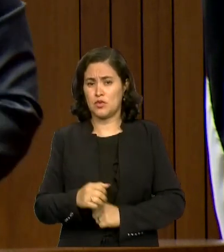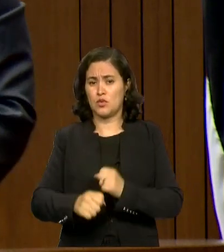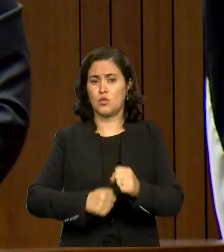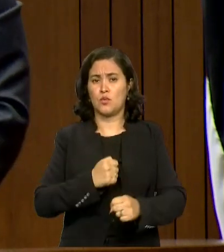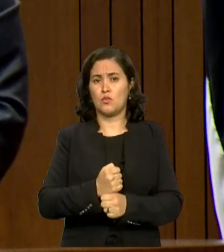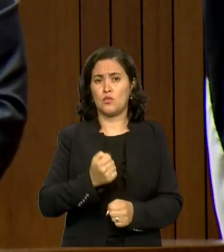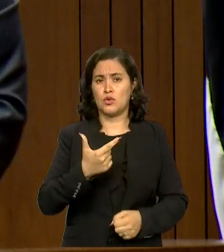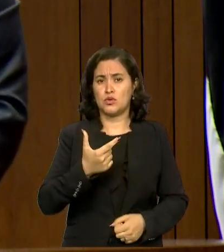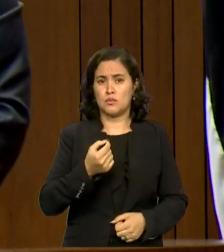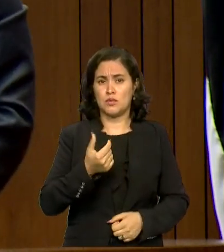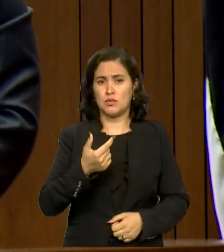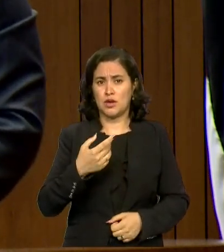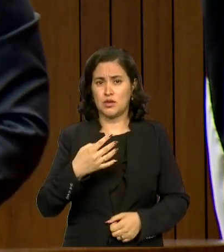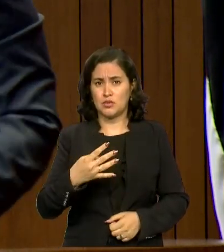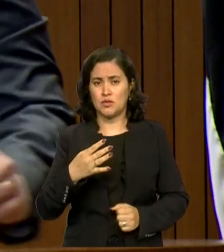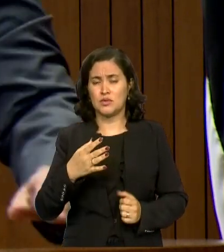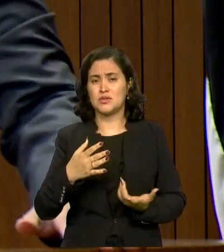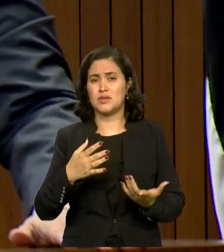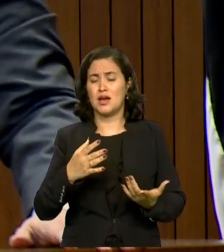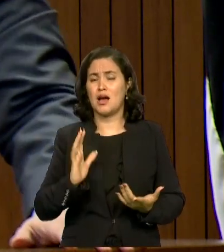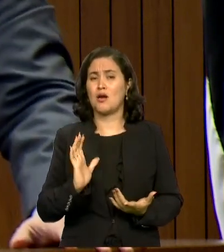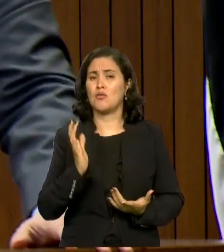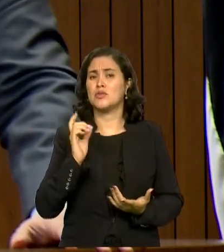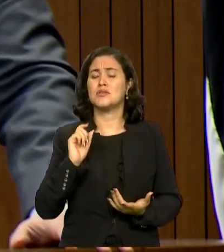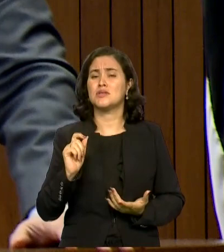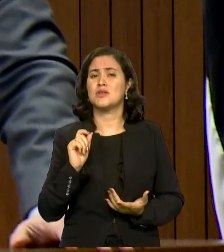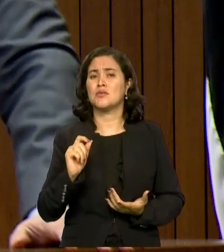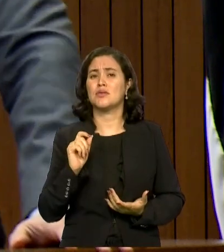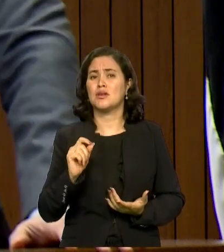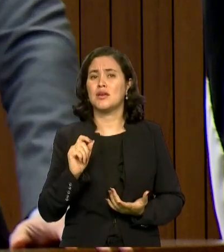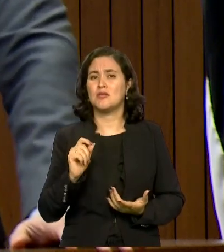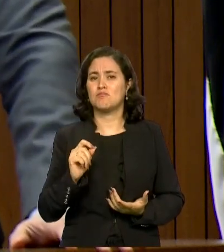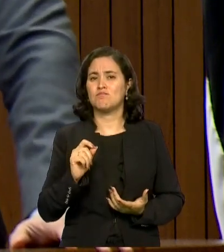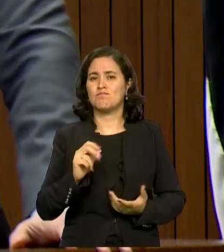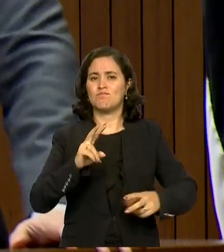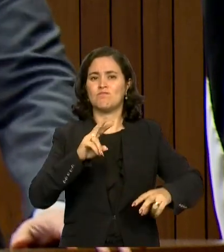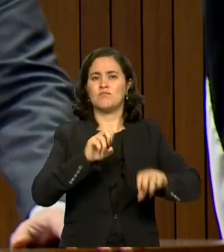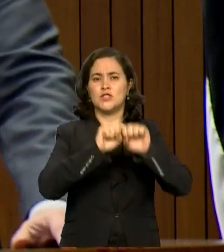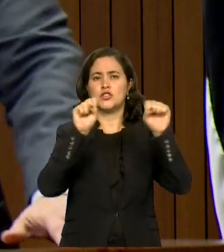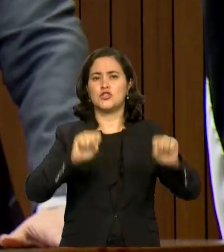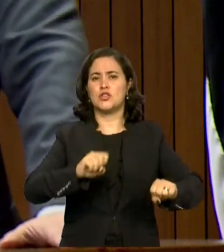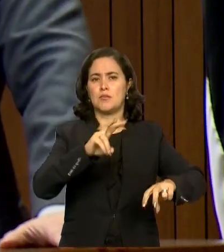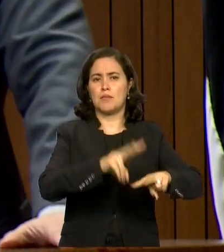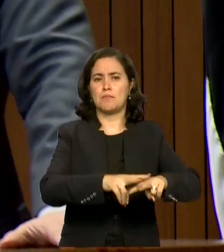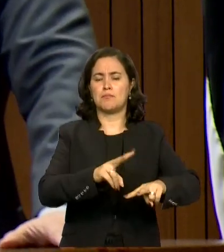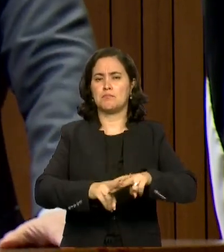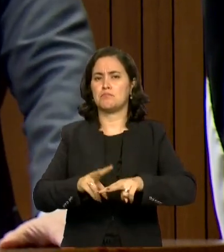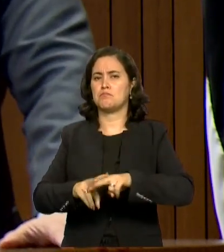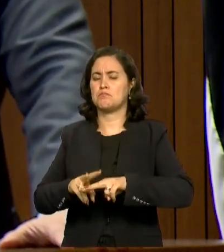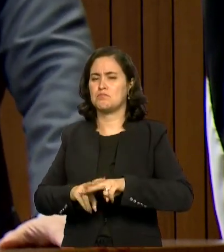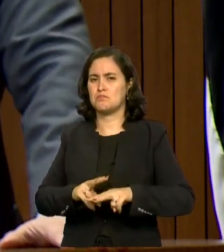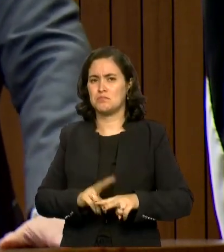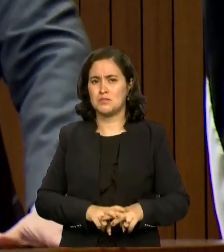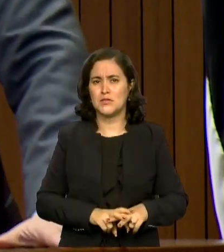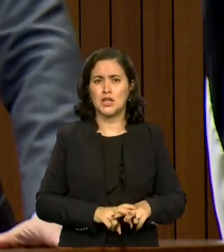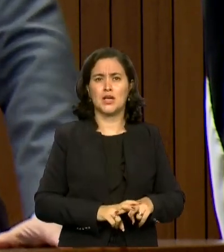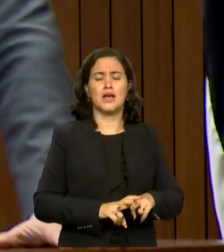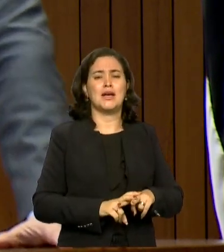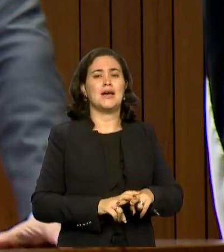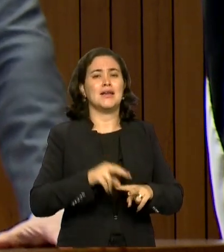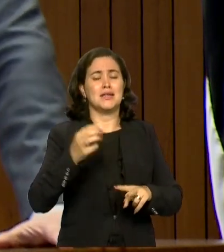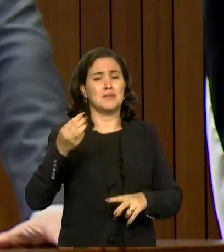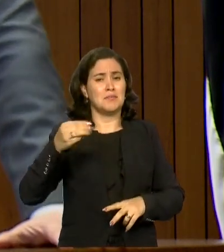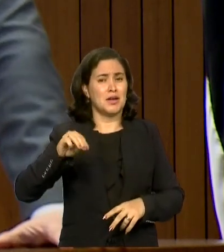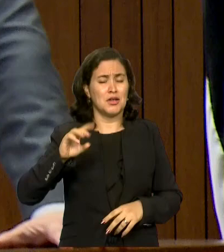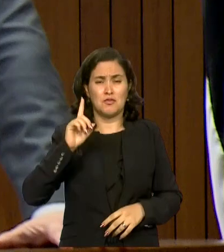sistema penitenciário. O Maranhão foi notícia internacional, em canais de televisão internacional que exibiam,